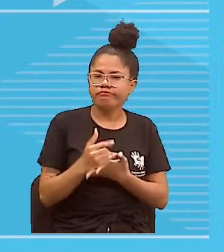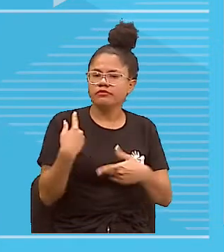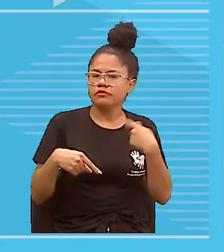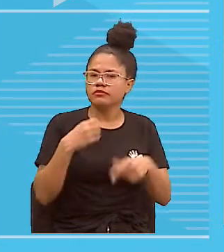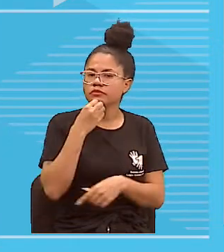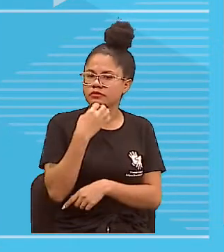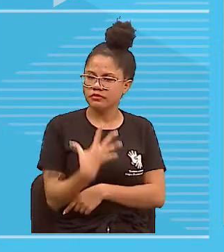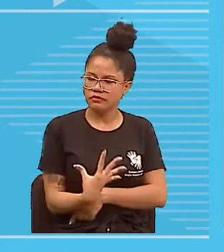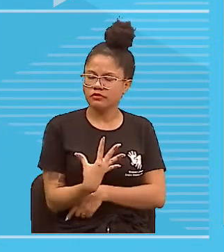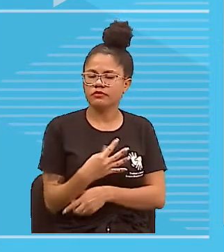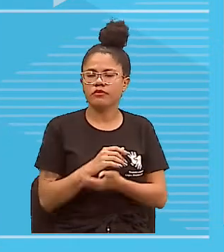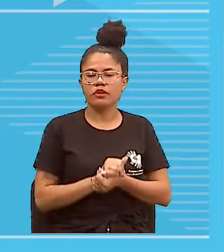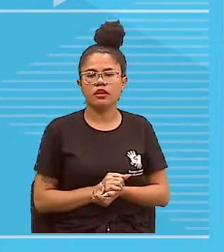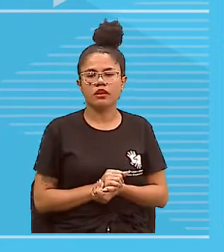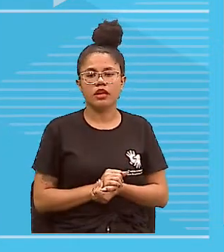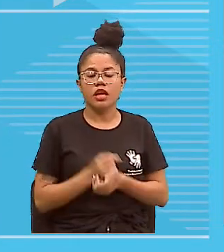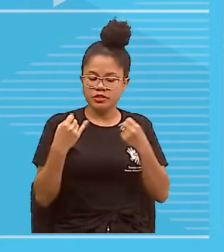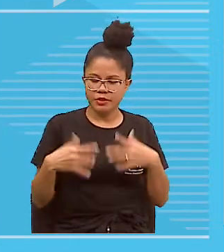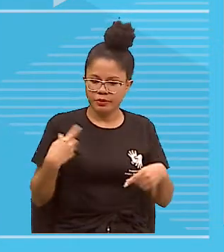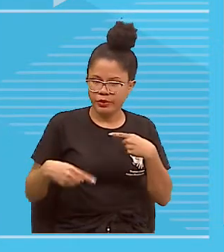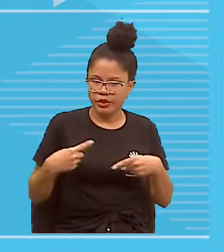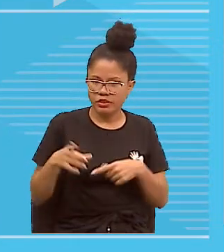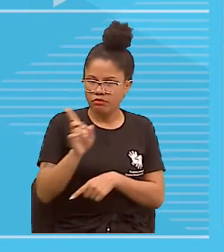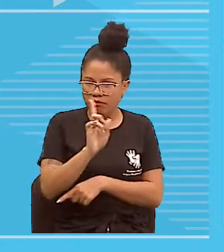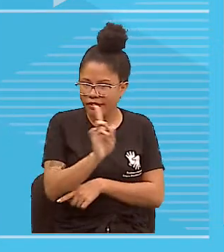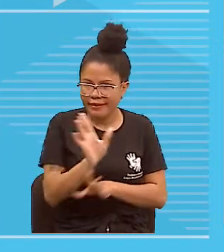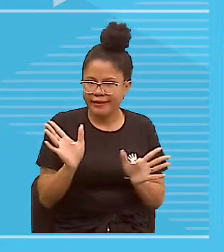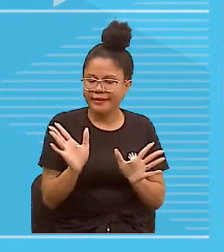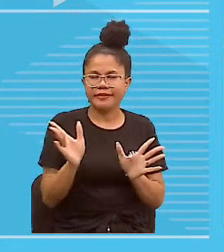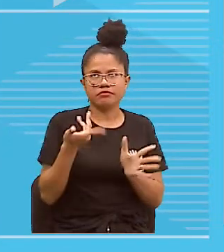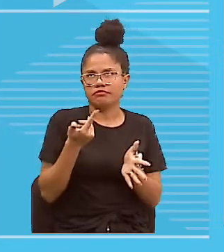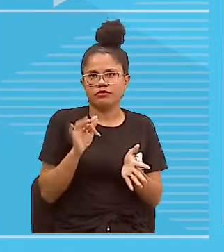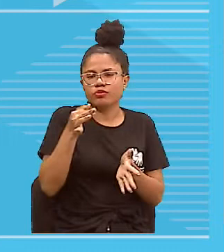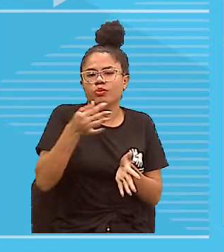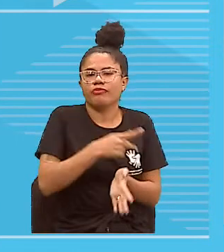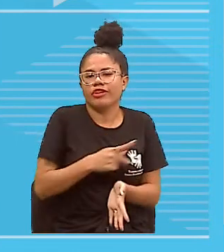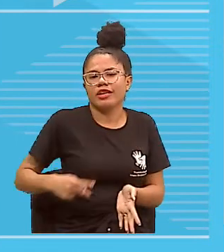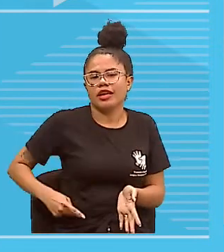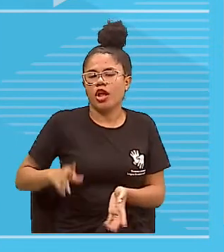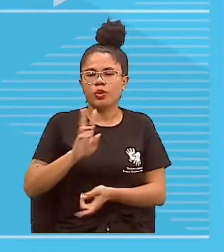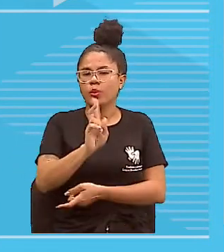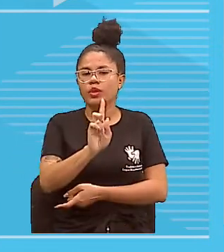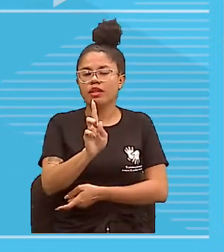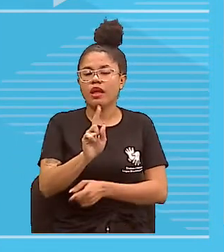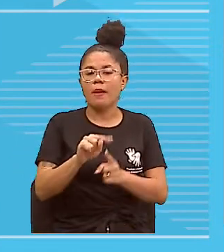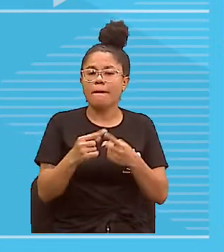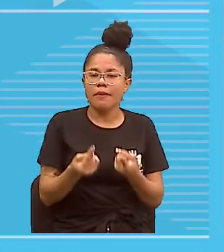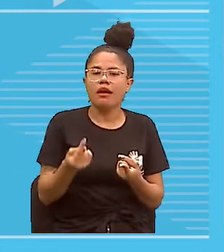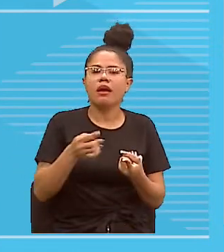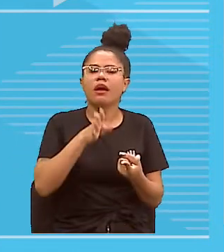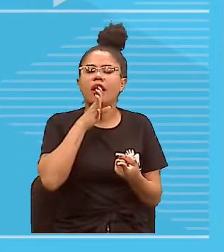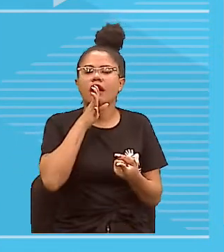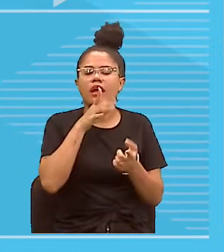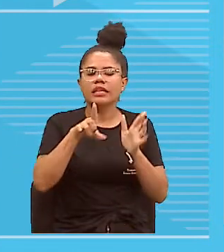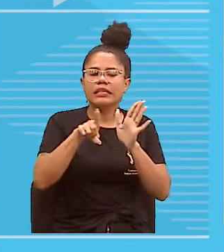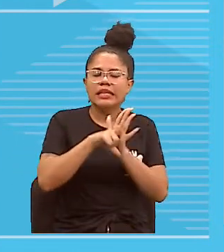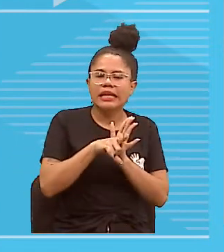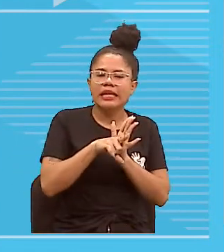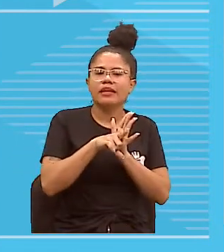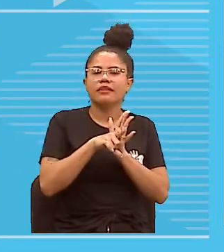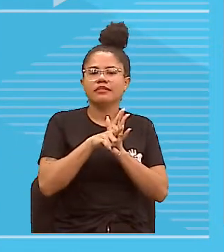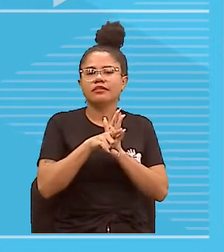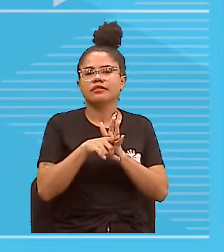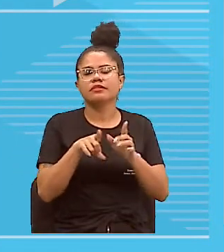né? Quando eu digo na política, não é ser político, não. É entender sobre leis, é entender sobre o papel